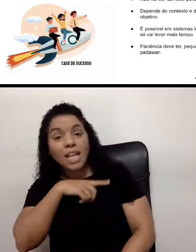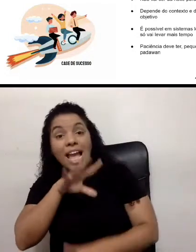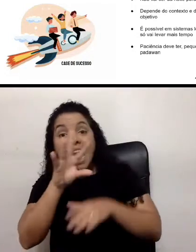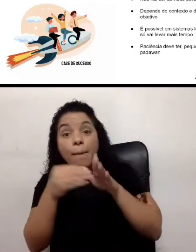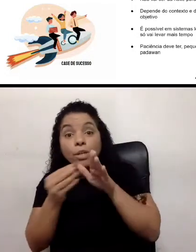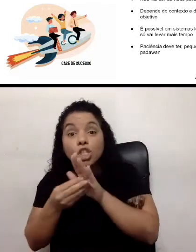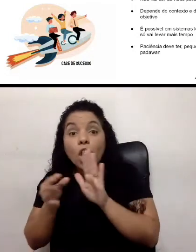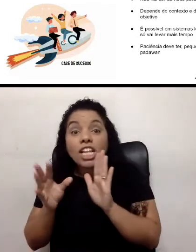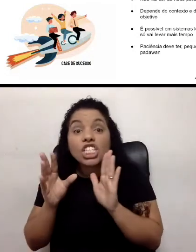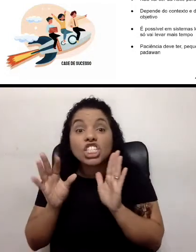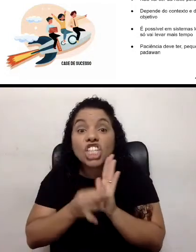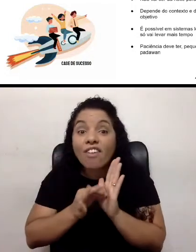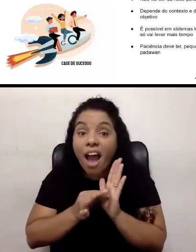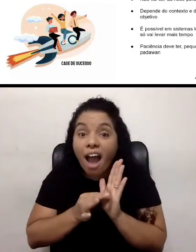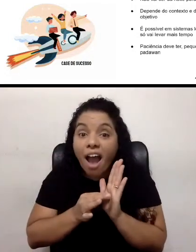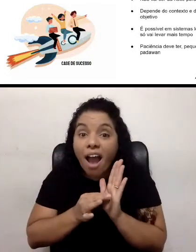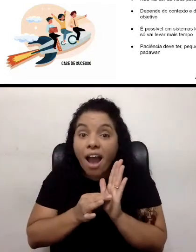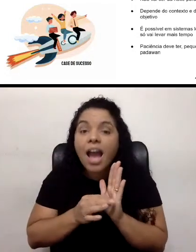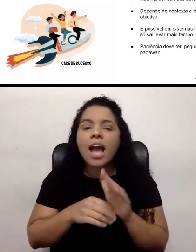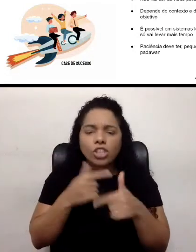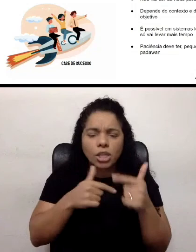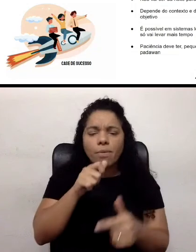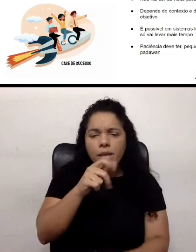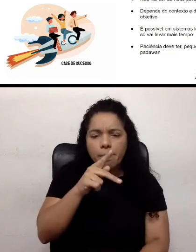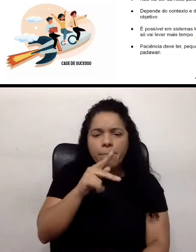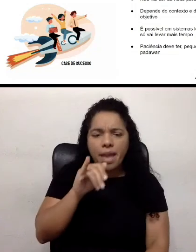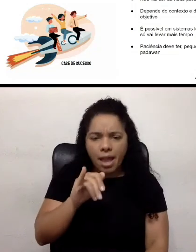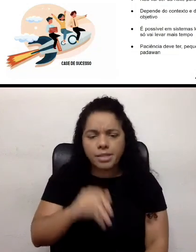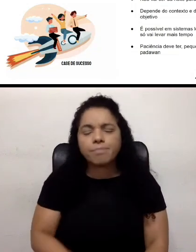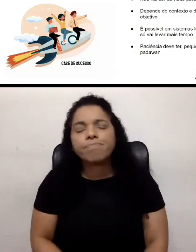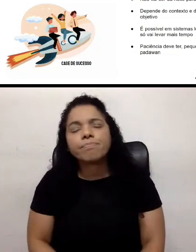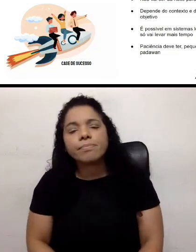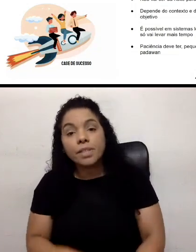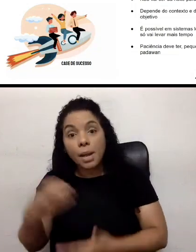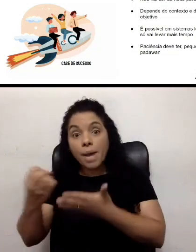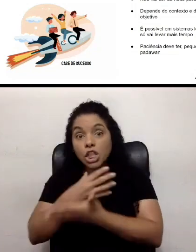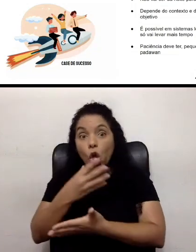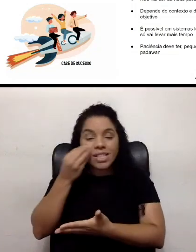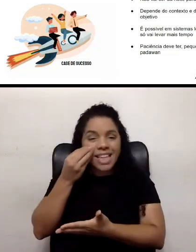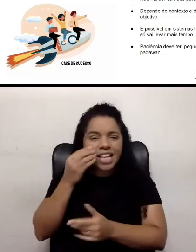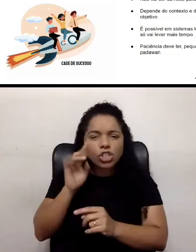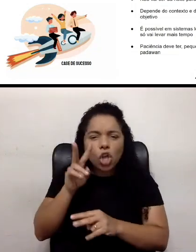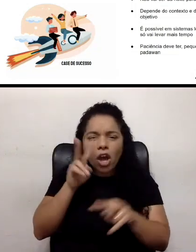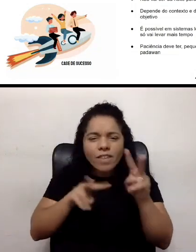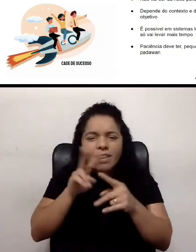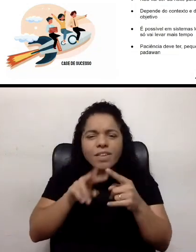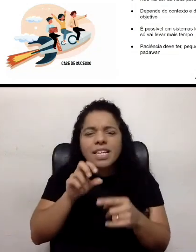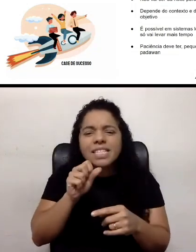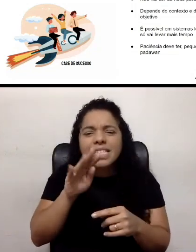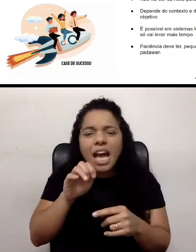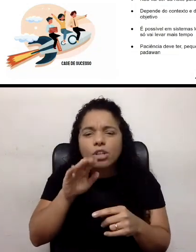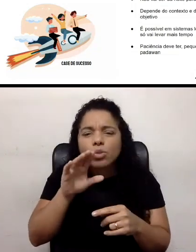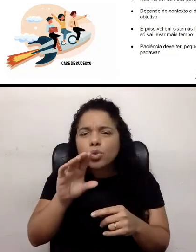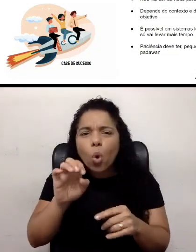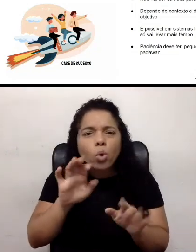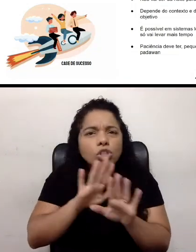Java. A gente trabalhava com APIs, né? Ele me mandou o teste, os testes lá só verificando o status code e